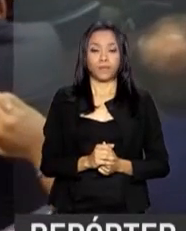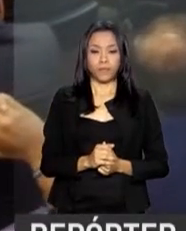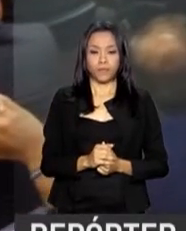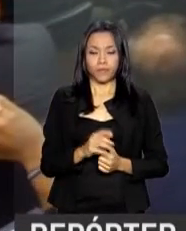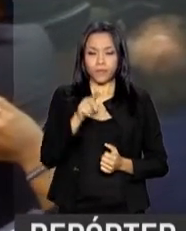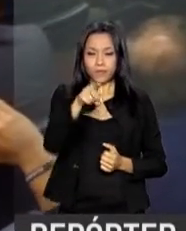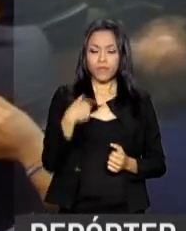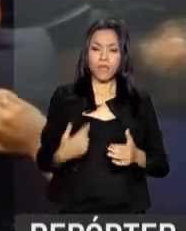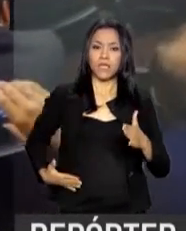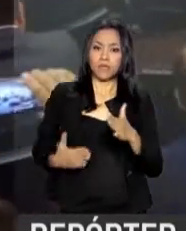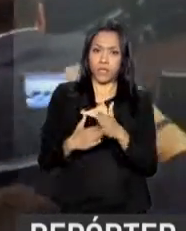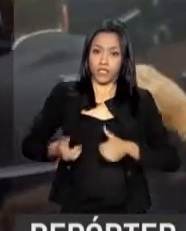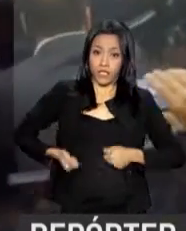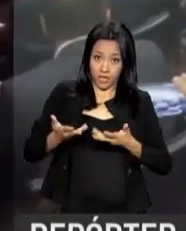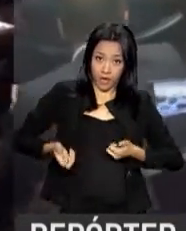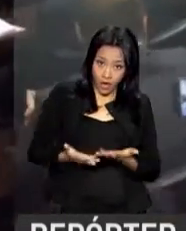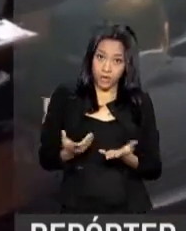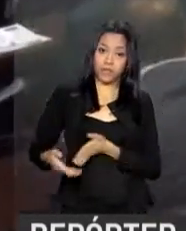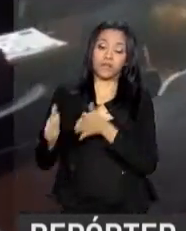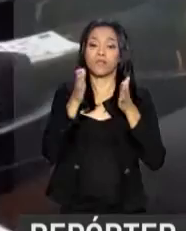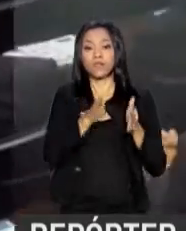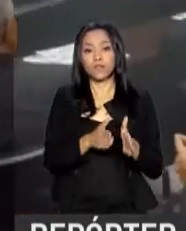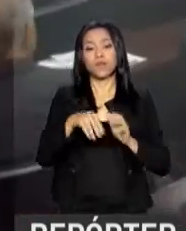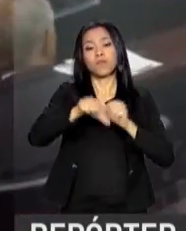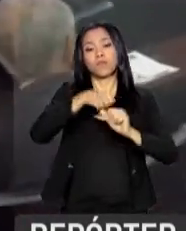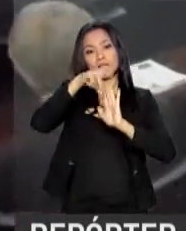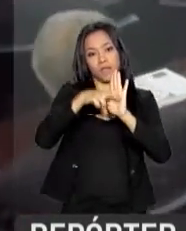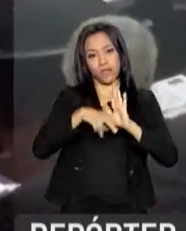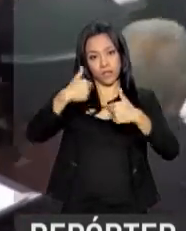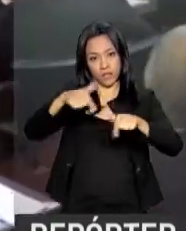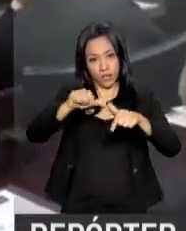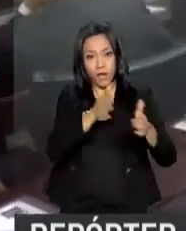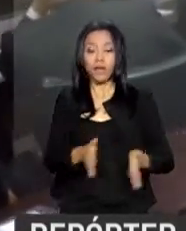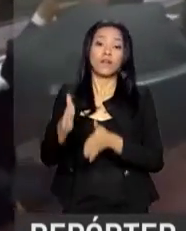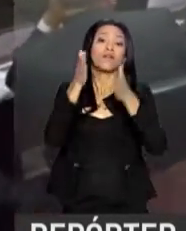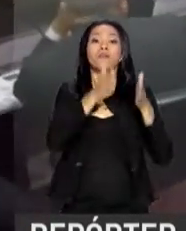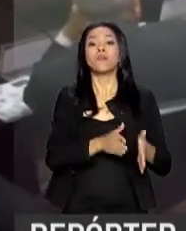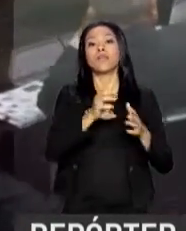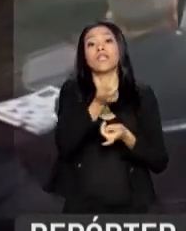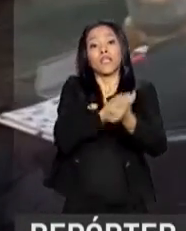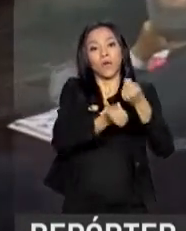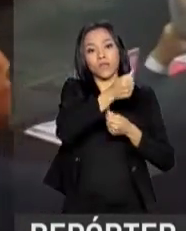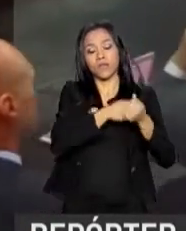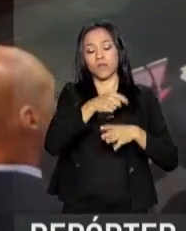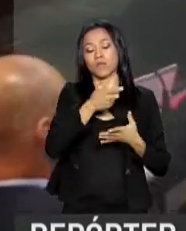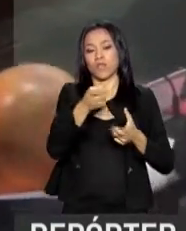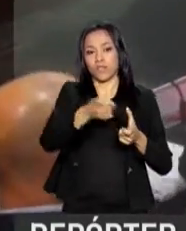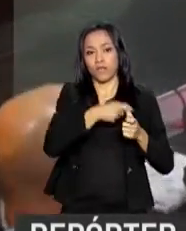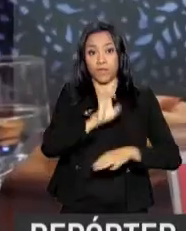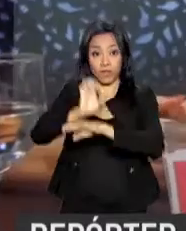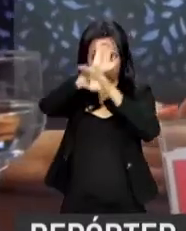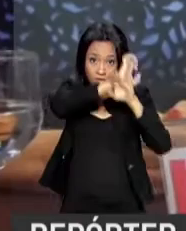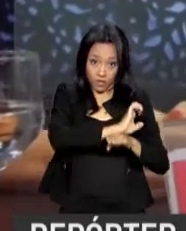limite de gastos para o poder público modernização das leis trabalhistas e repactuação da dívida dos estados com a união